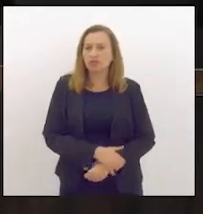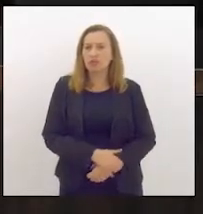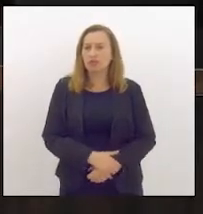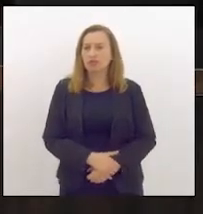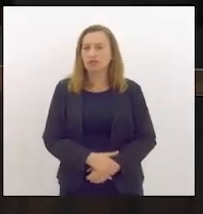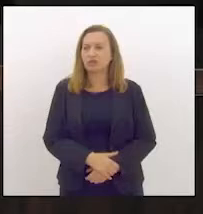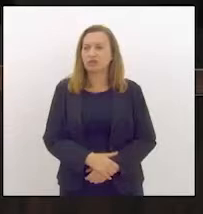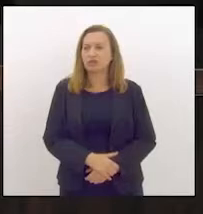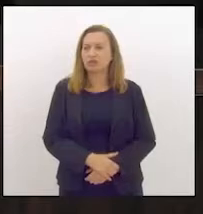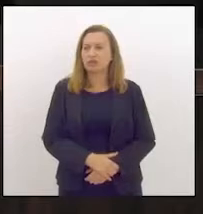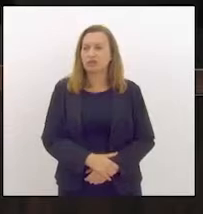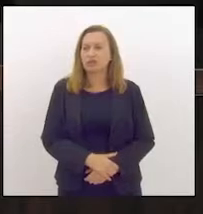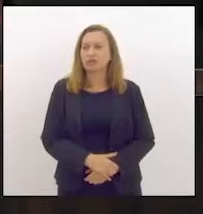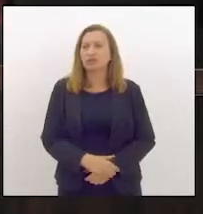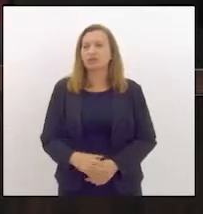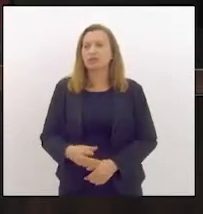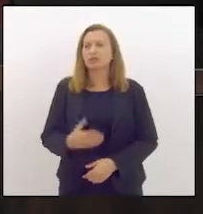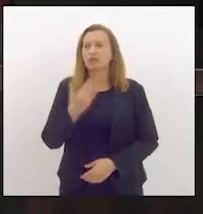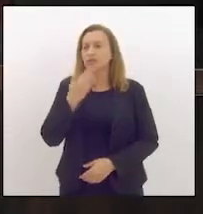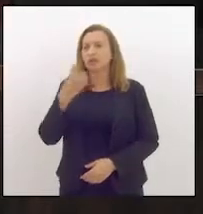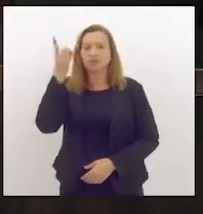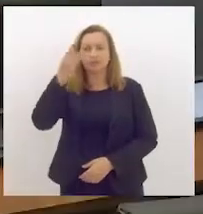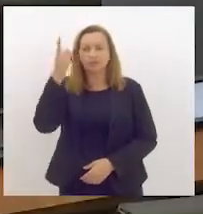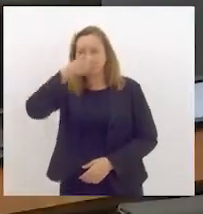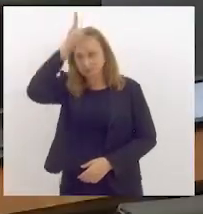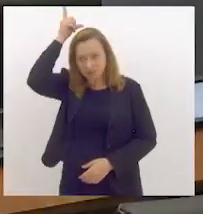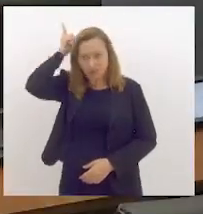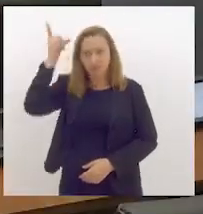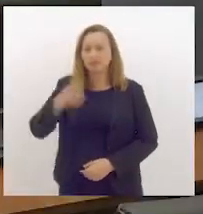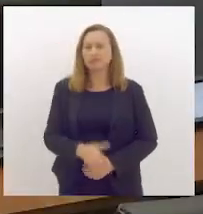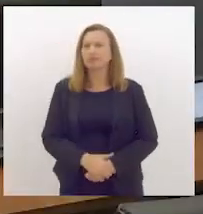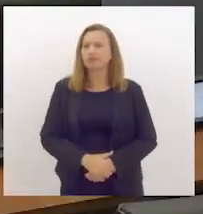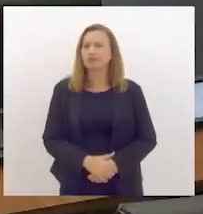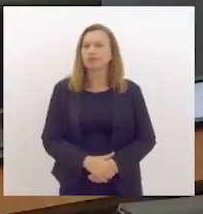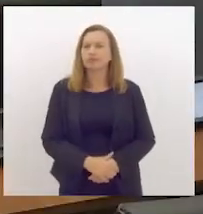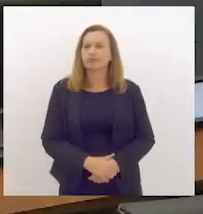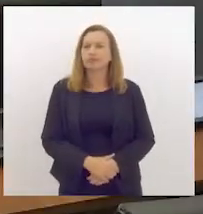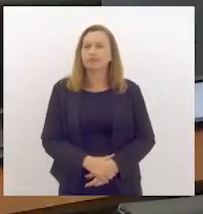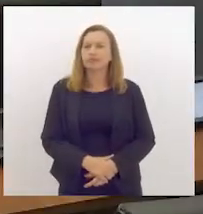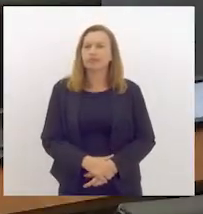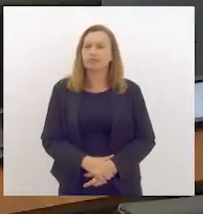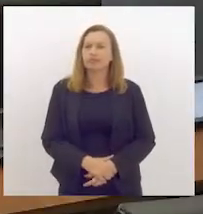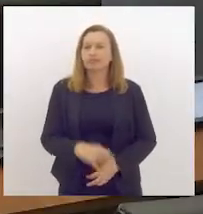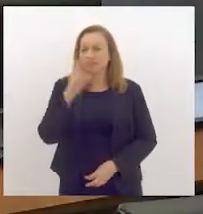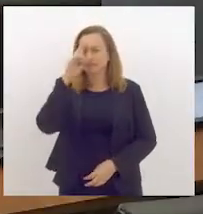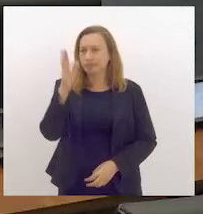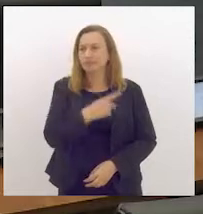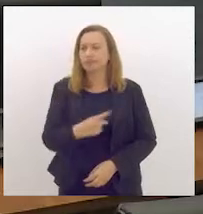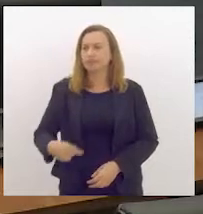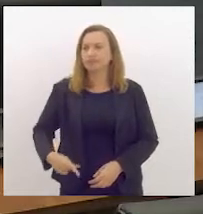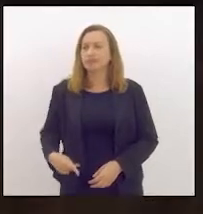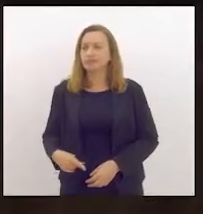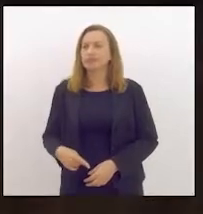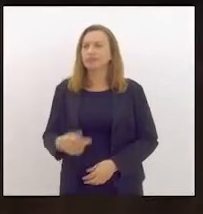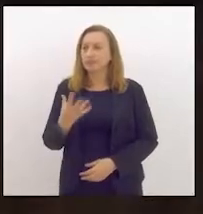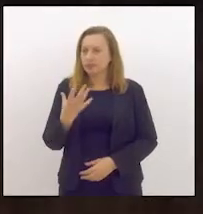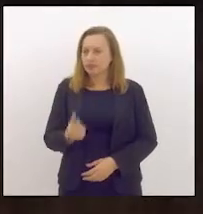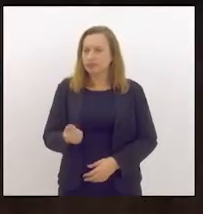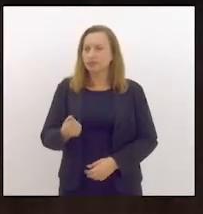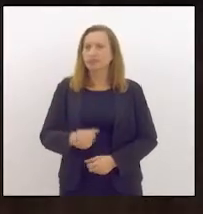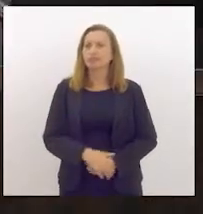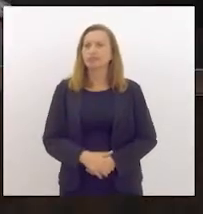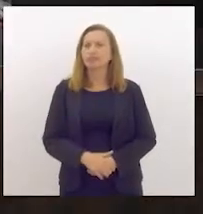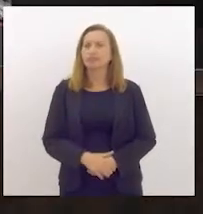a presença designa a Deputado Luiz Paulo II eu sou presidente no mérito favorável